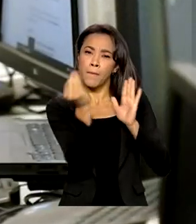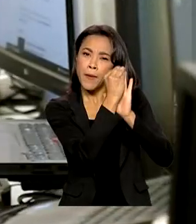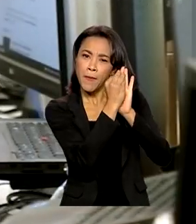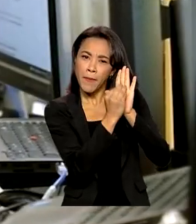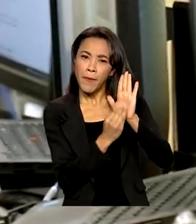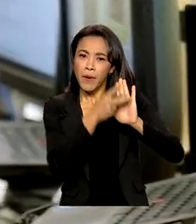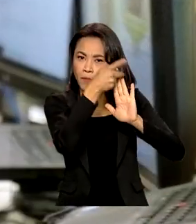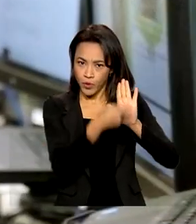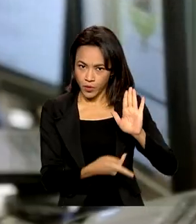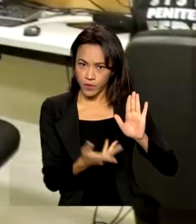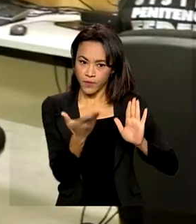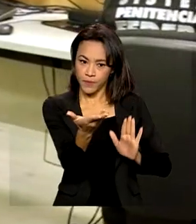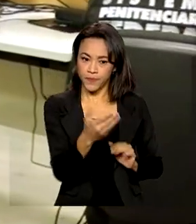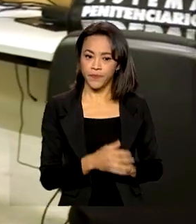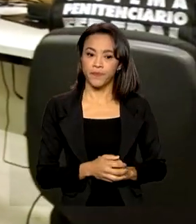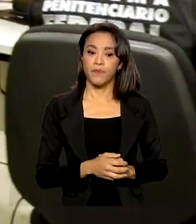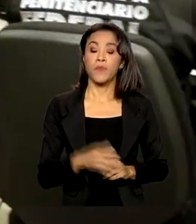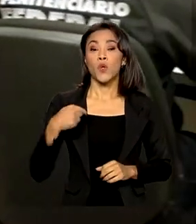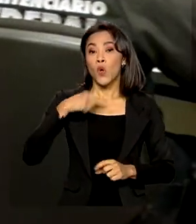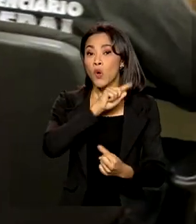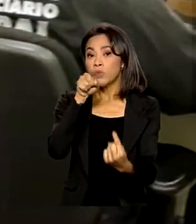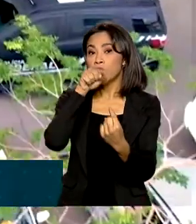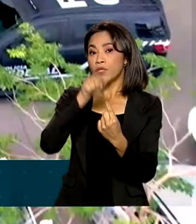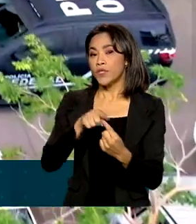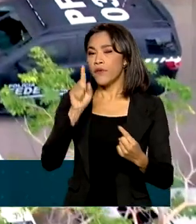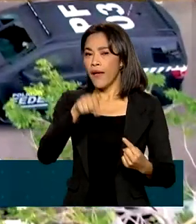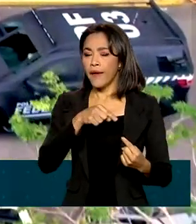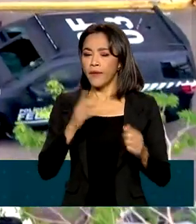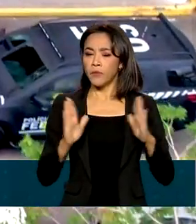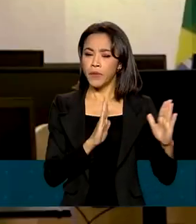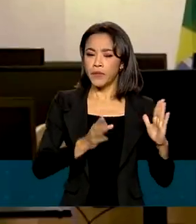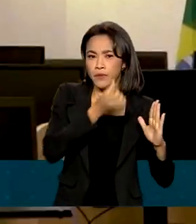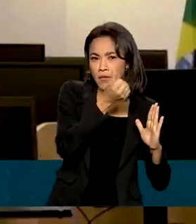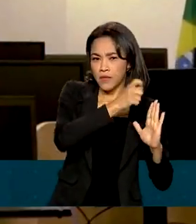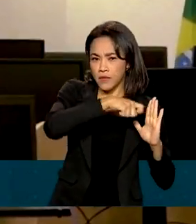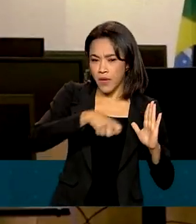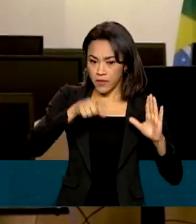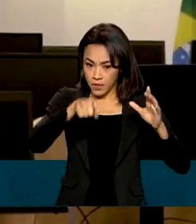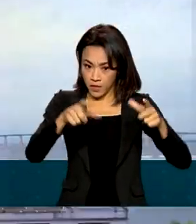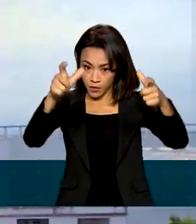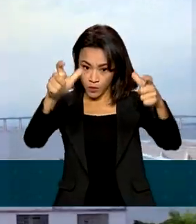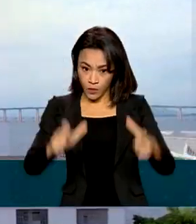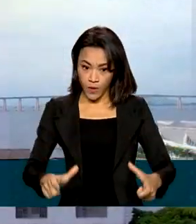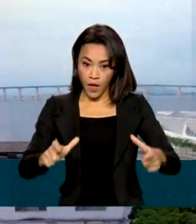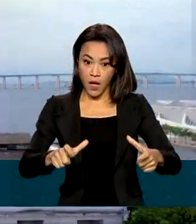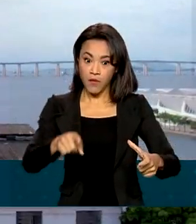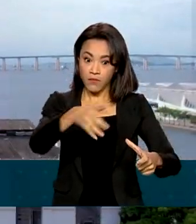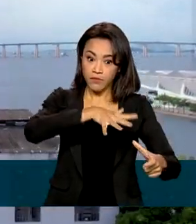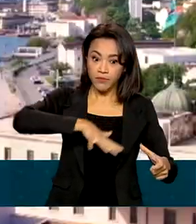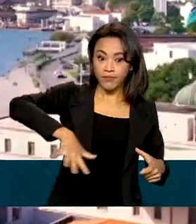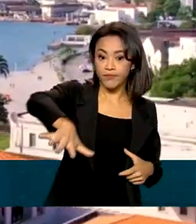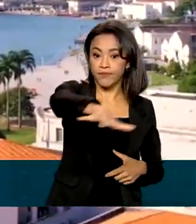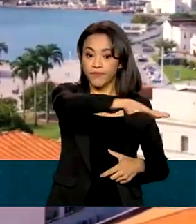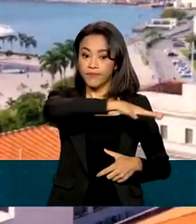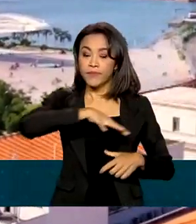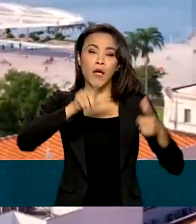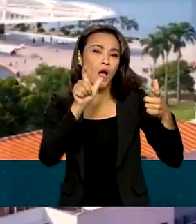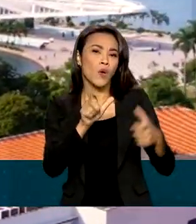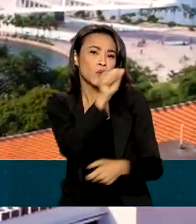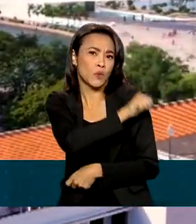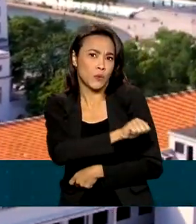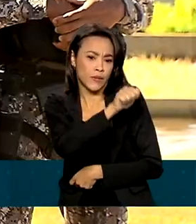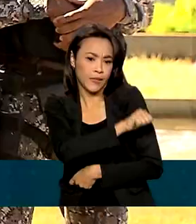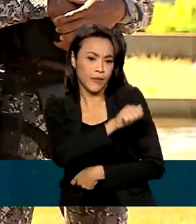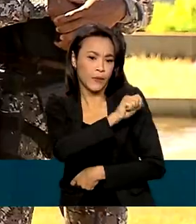A ideia é reunir durante seis meses no centro de cooperação policial internacional localizado